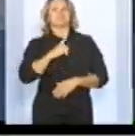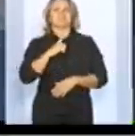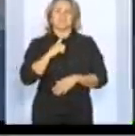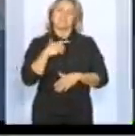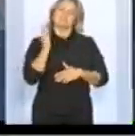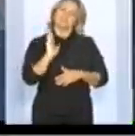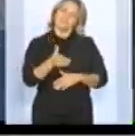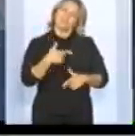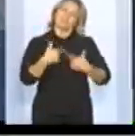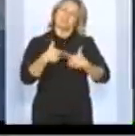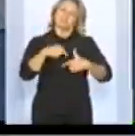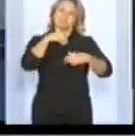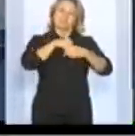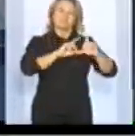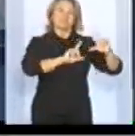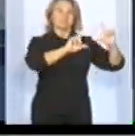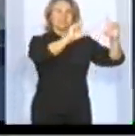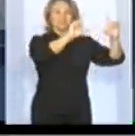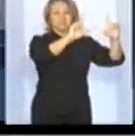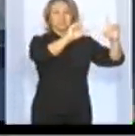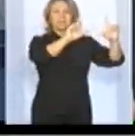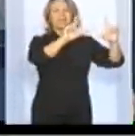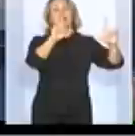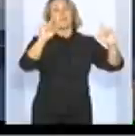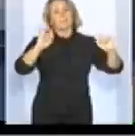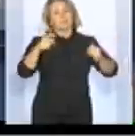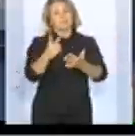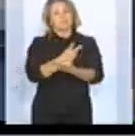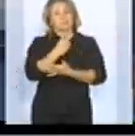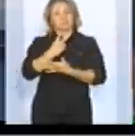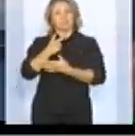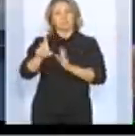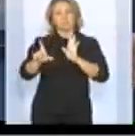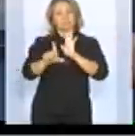Então, uma lei que veio para fomentar a cultura